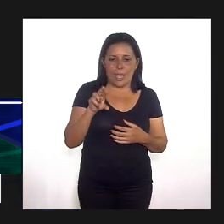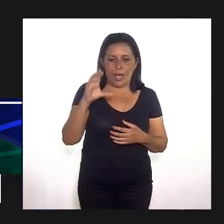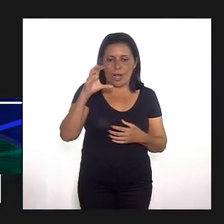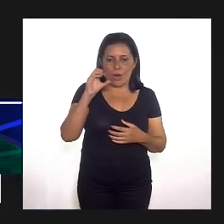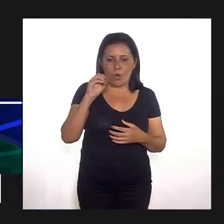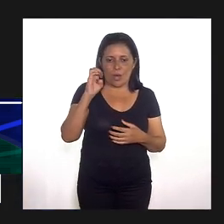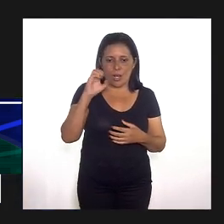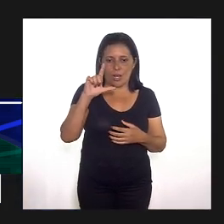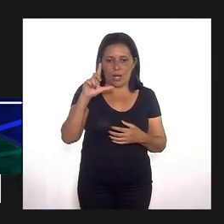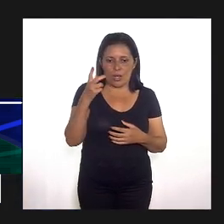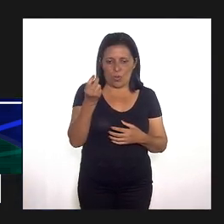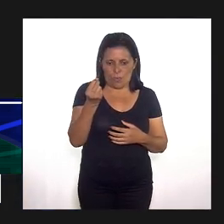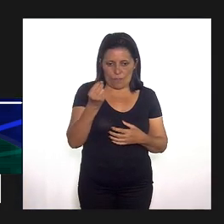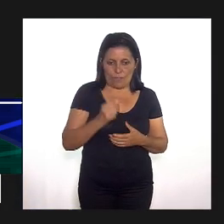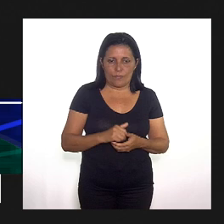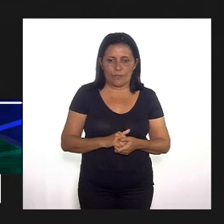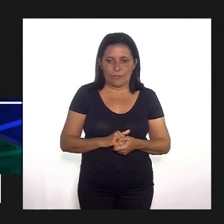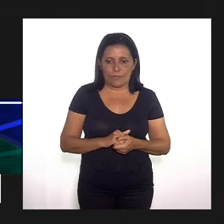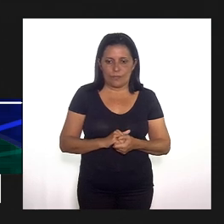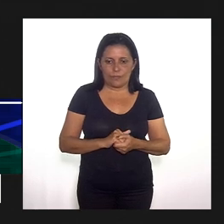palavra.